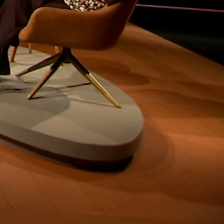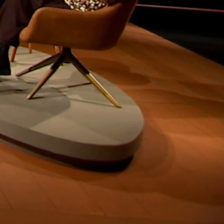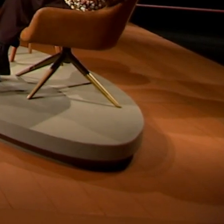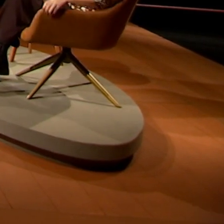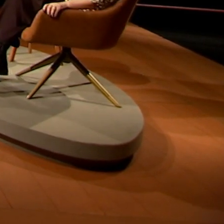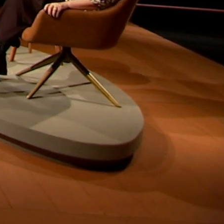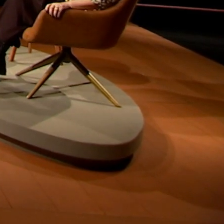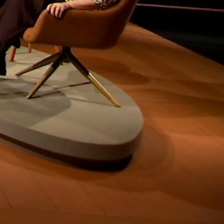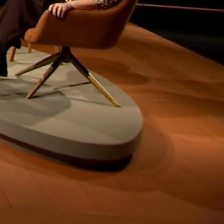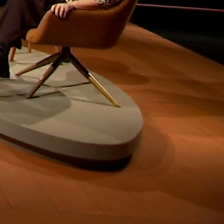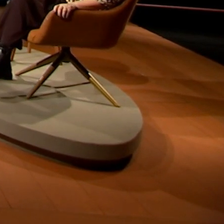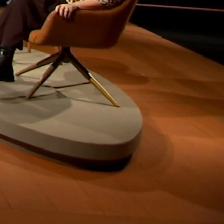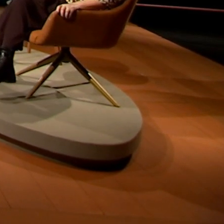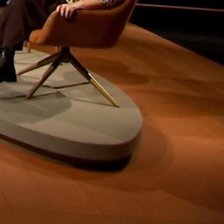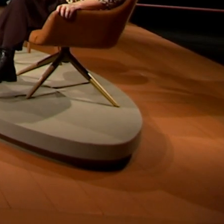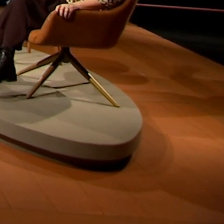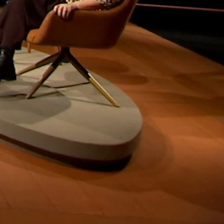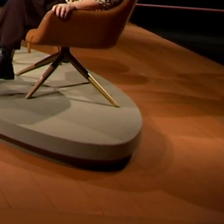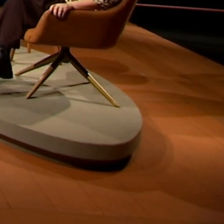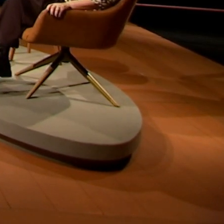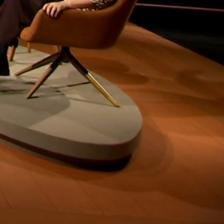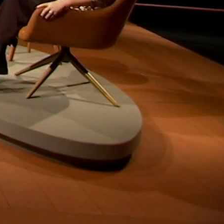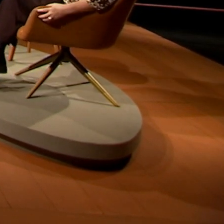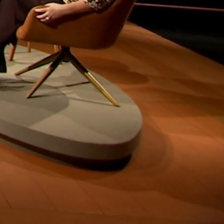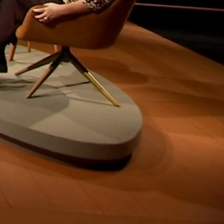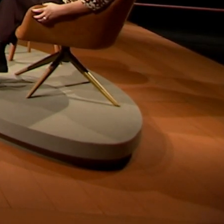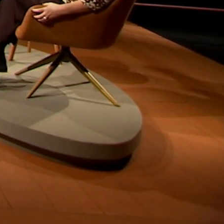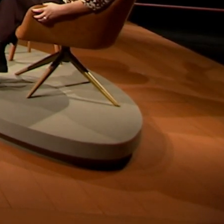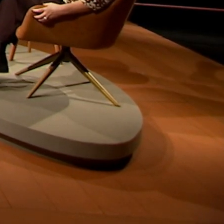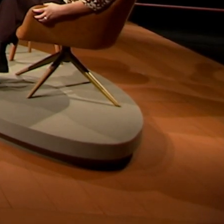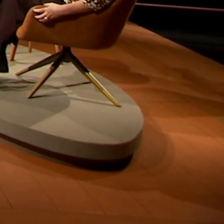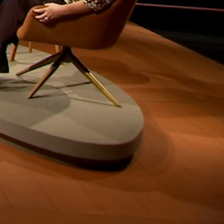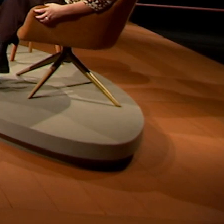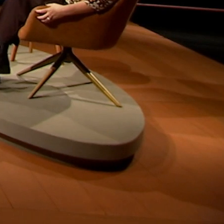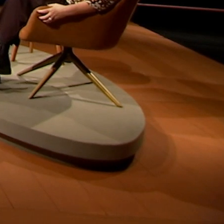como pombas no pombal,